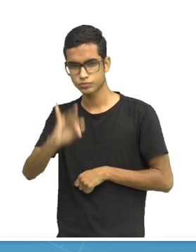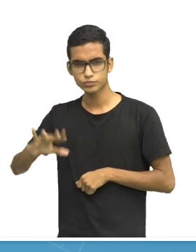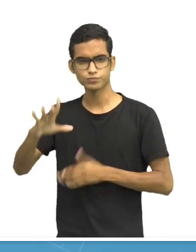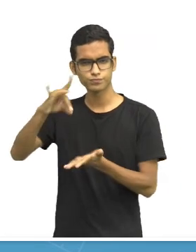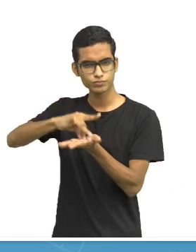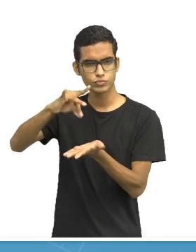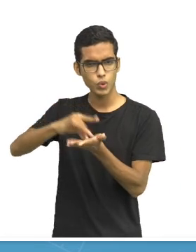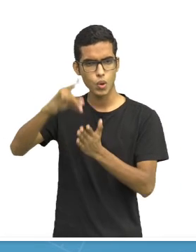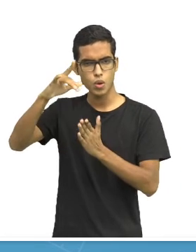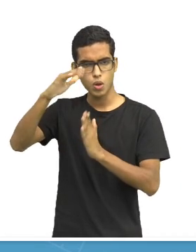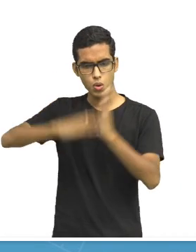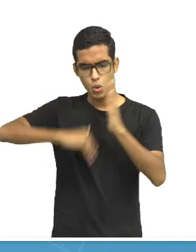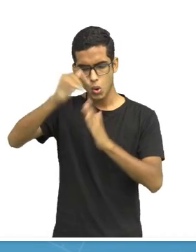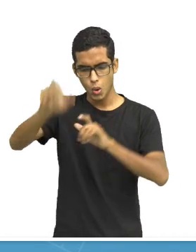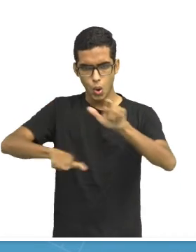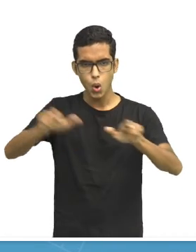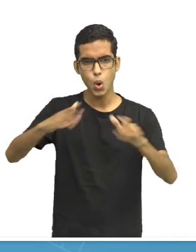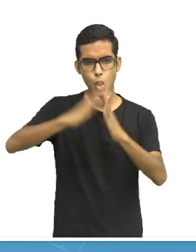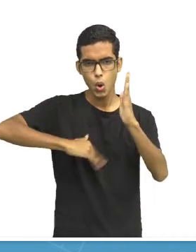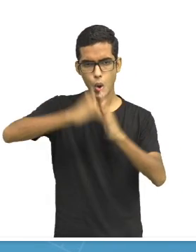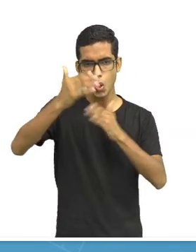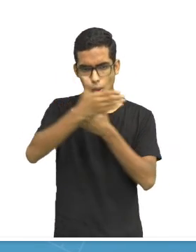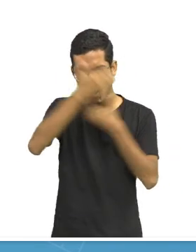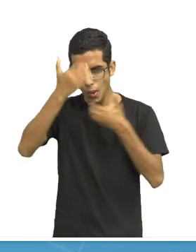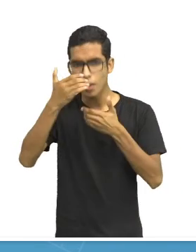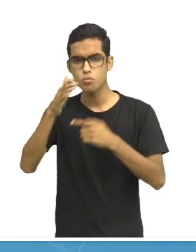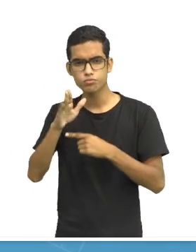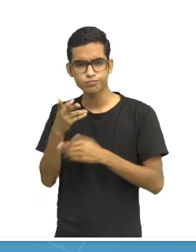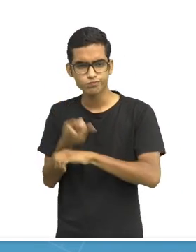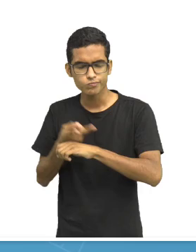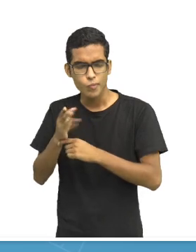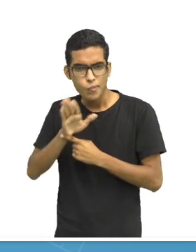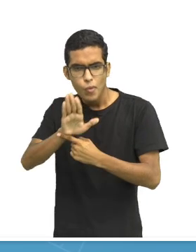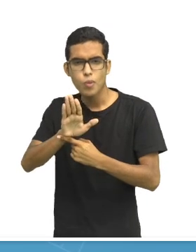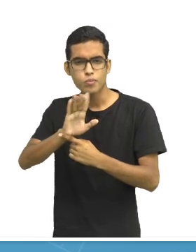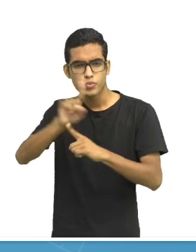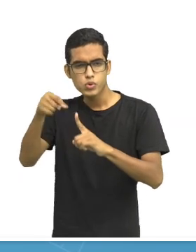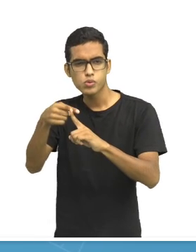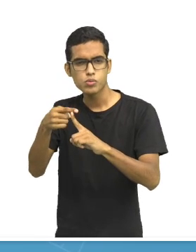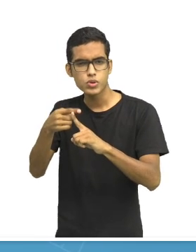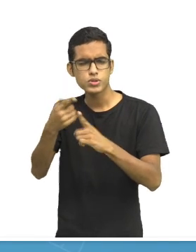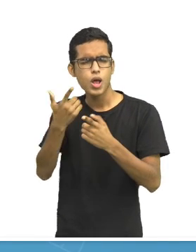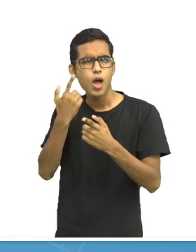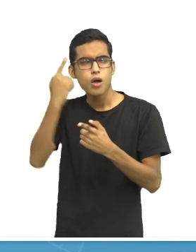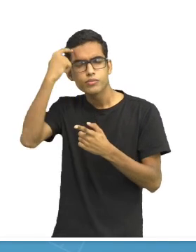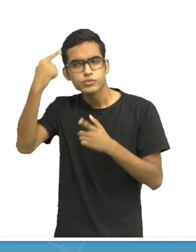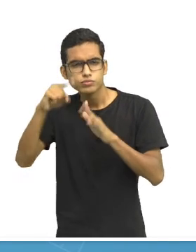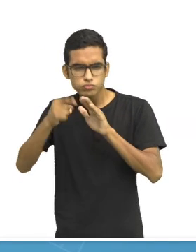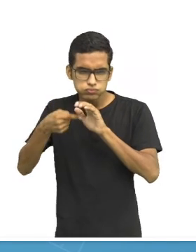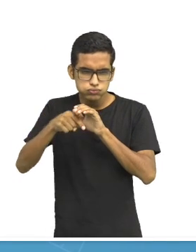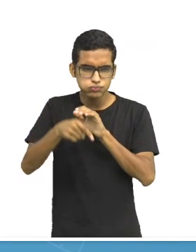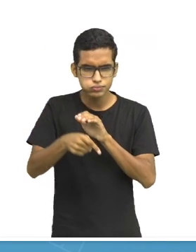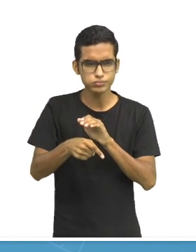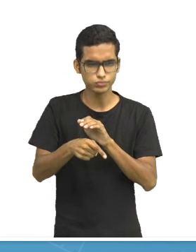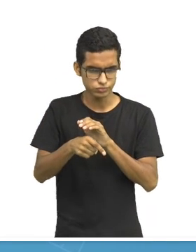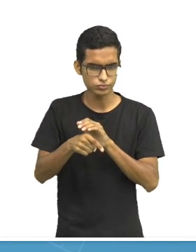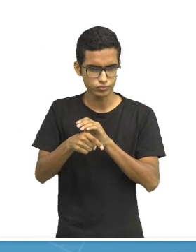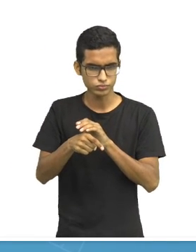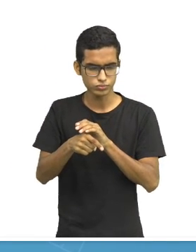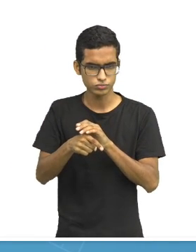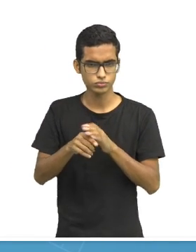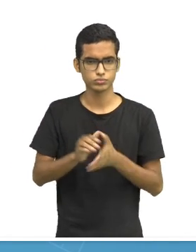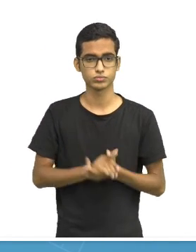os pintores cubistas procuram passar uma ideia de profundidade. E D. As obras desse movimento